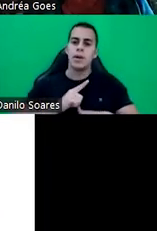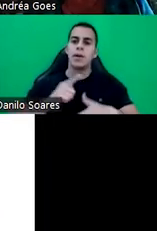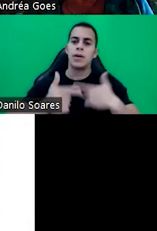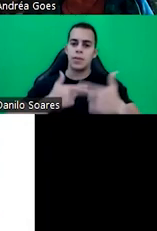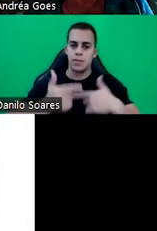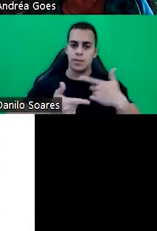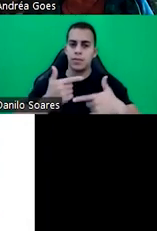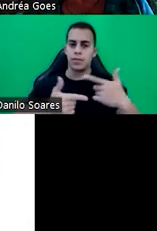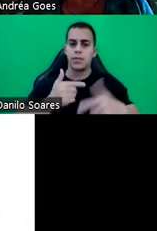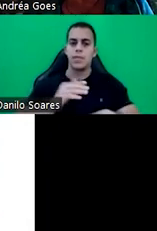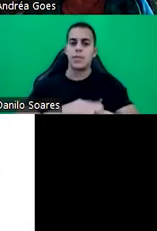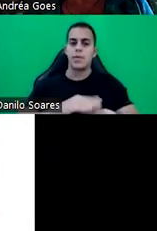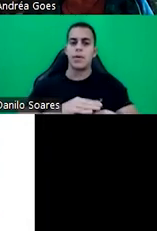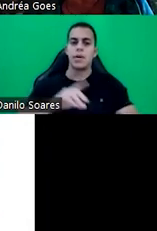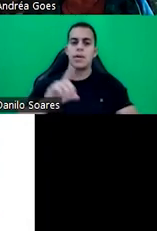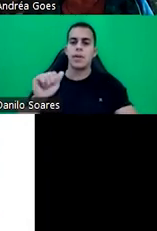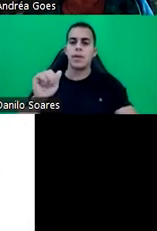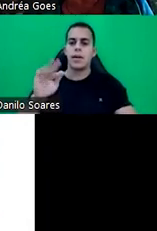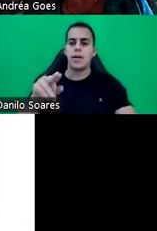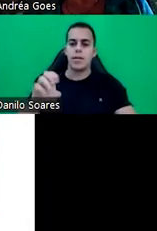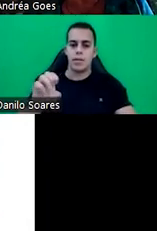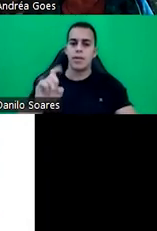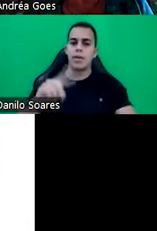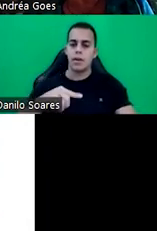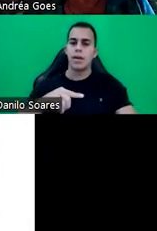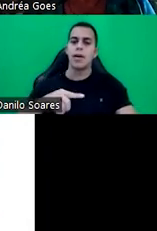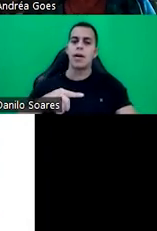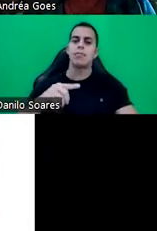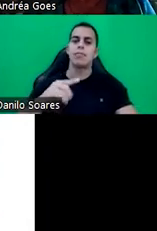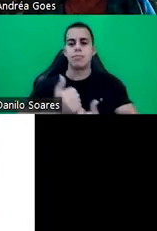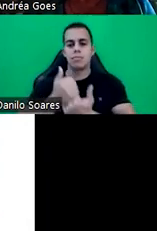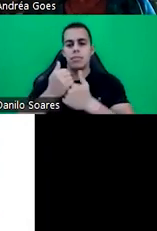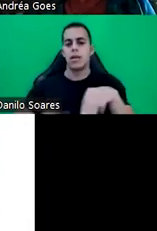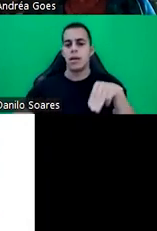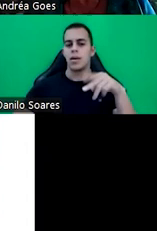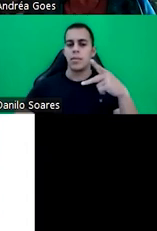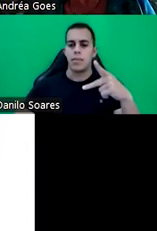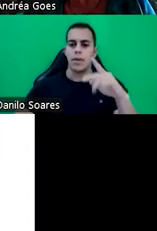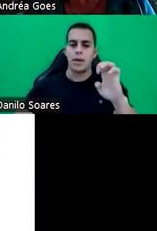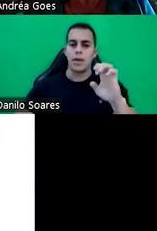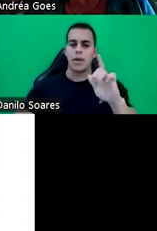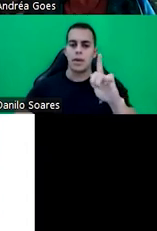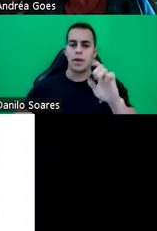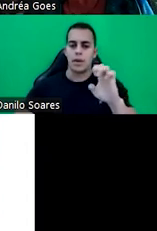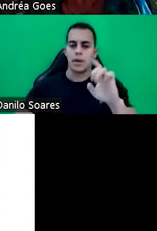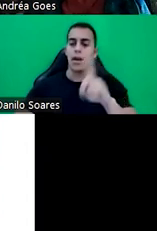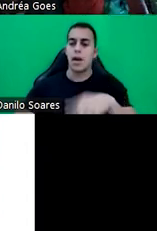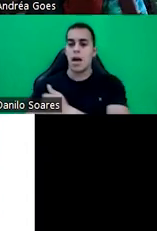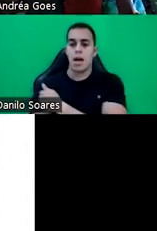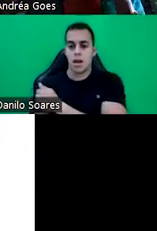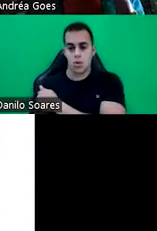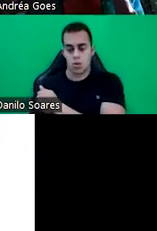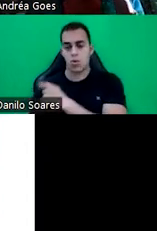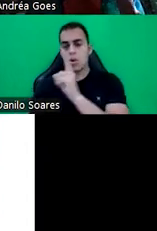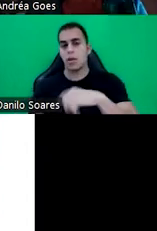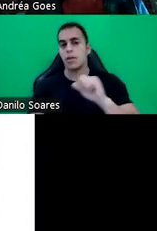com a Daphne, mais uma egressa do MT EGED, que foi minha aluna. Ela defendeu em janeiro de 2022,